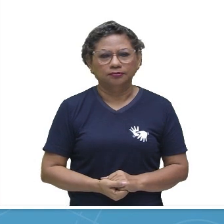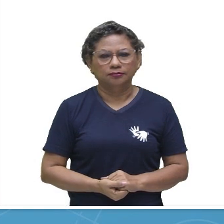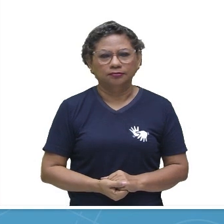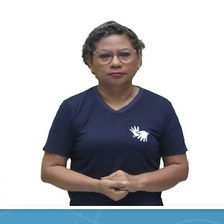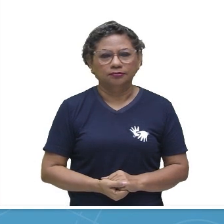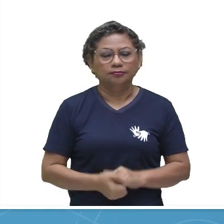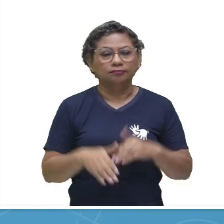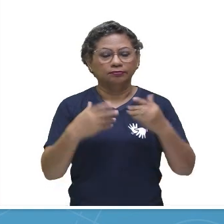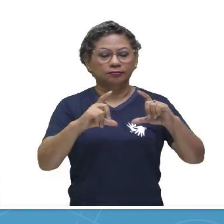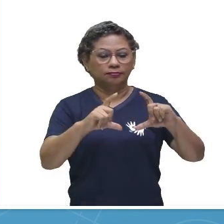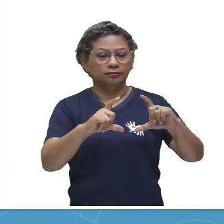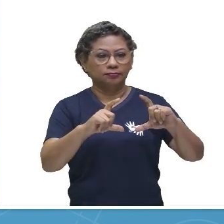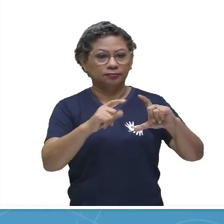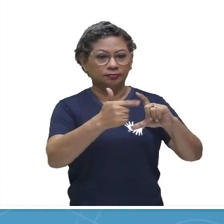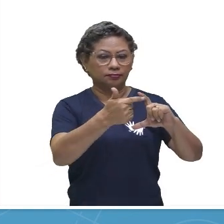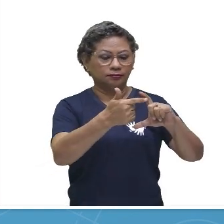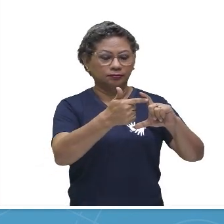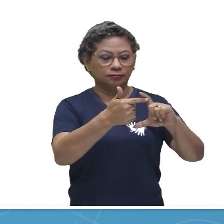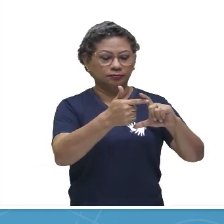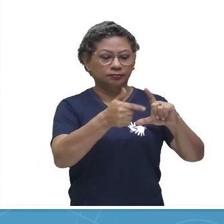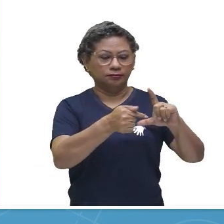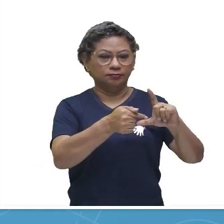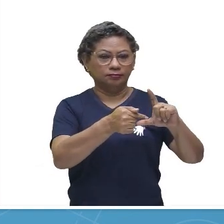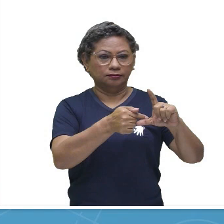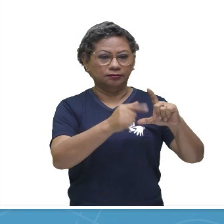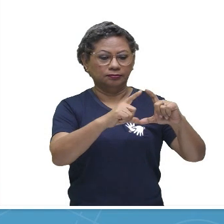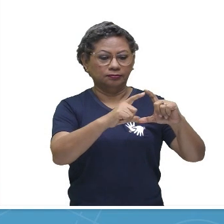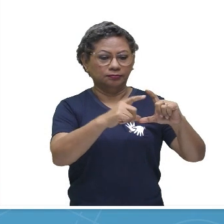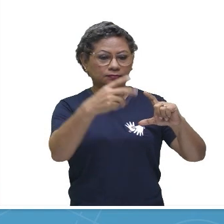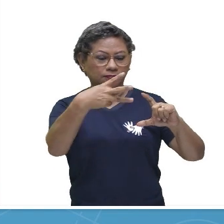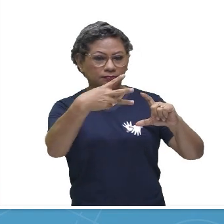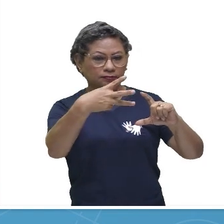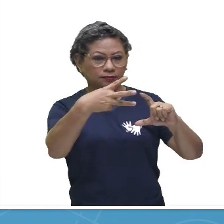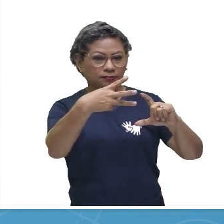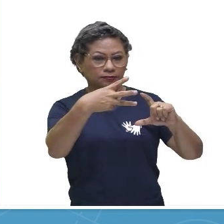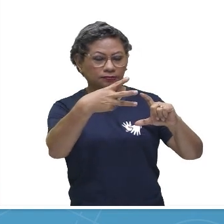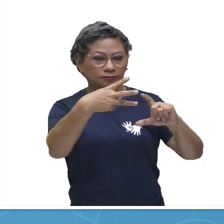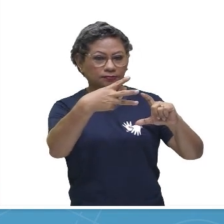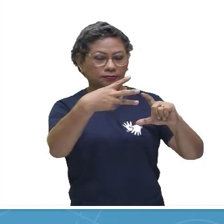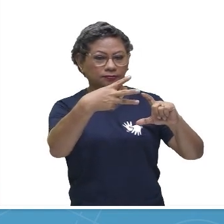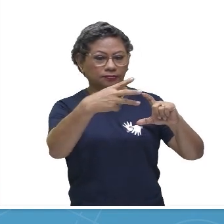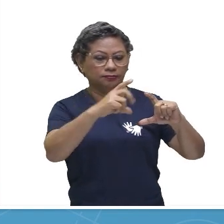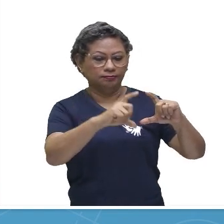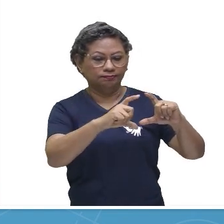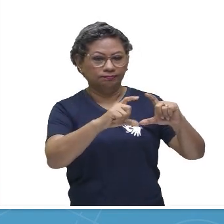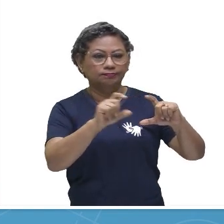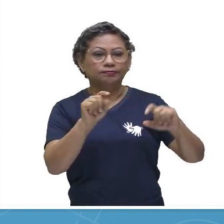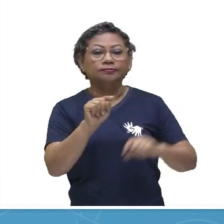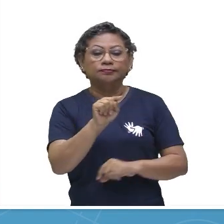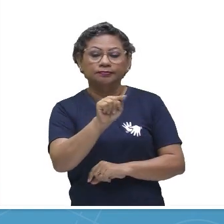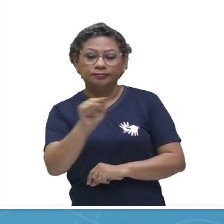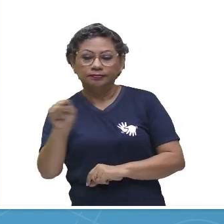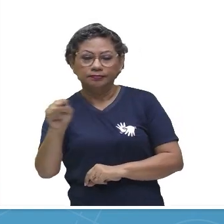2 sobre 7, 2 sétimos, né? Elevado à terceira potência. Nesse caso, nós elevamos tanto o numerador